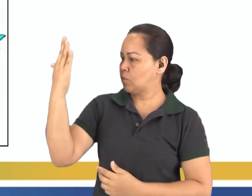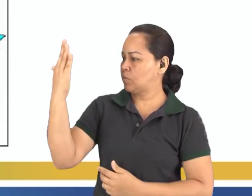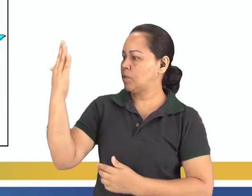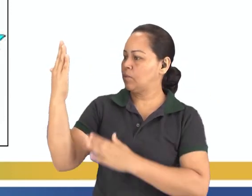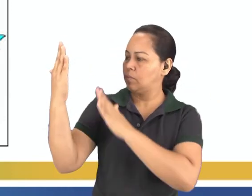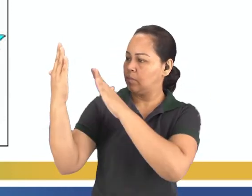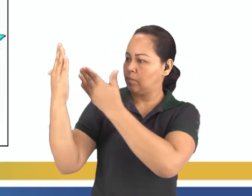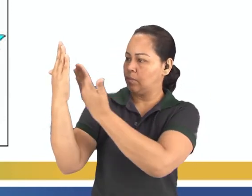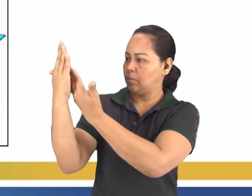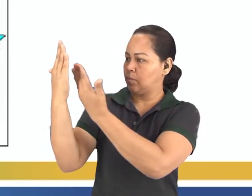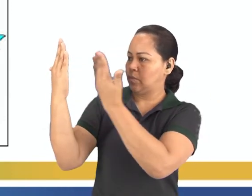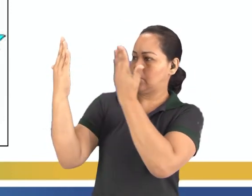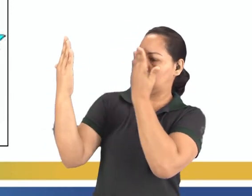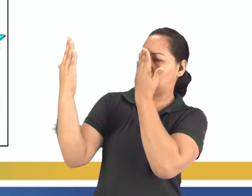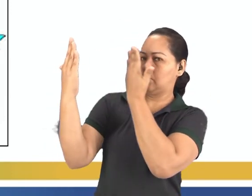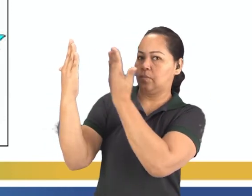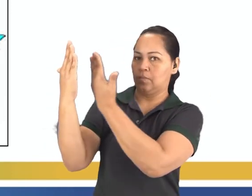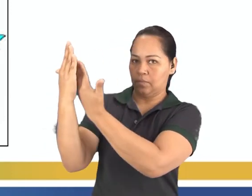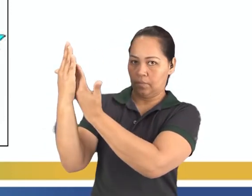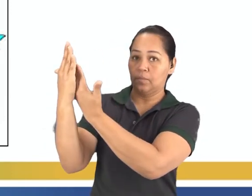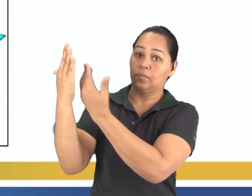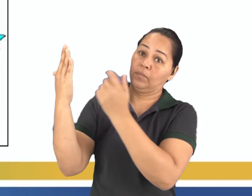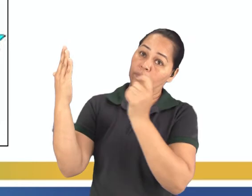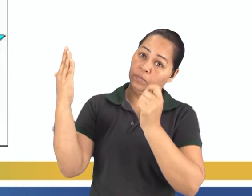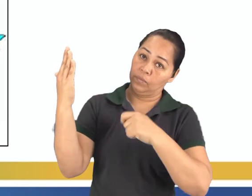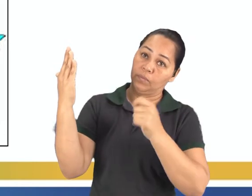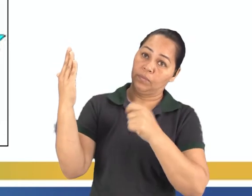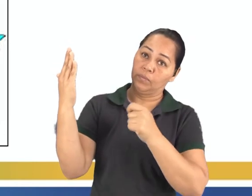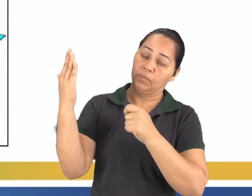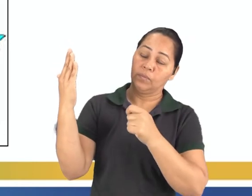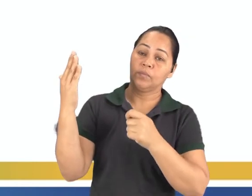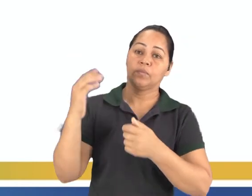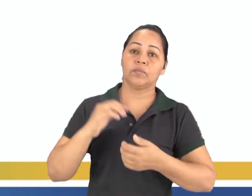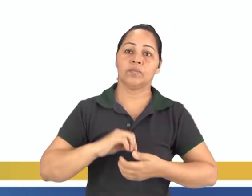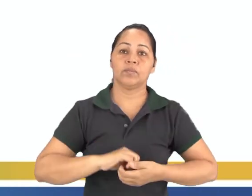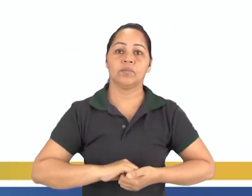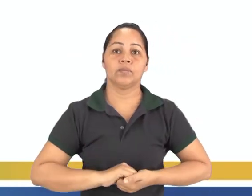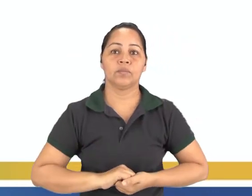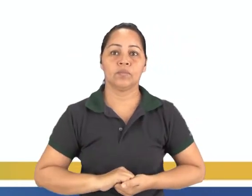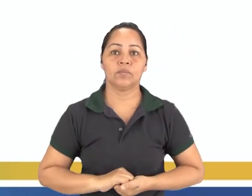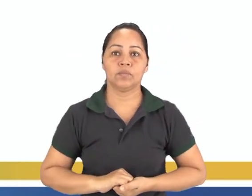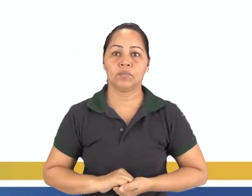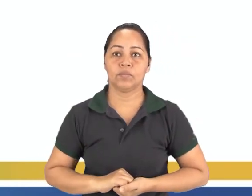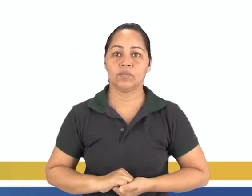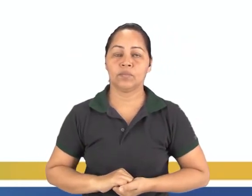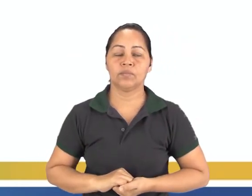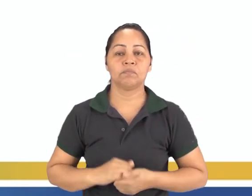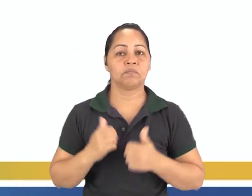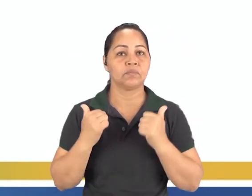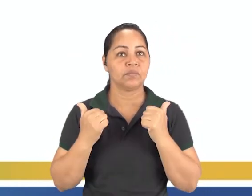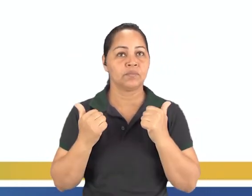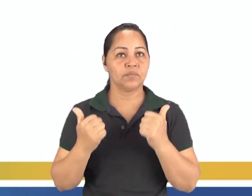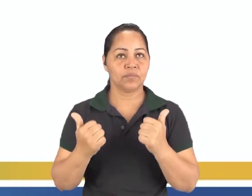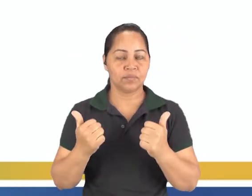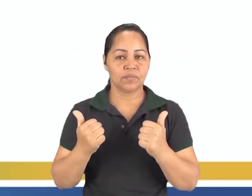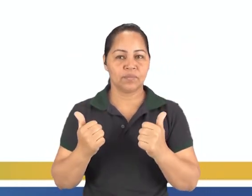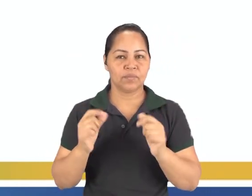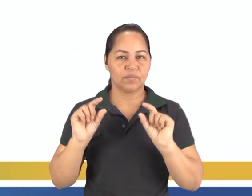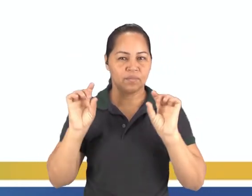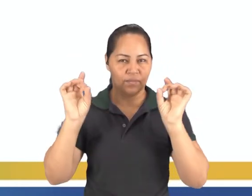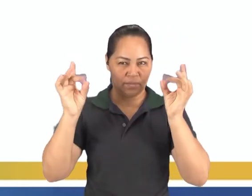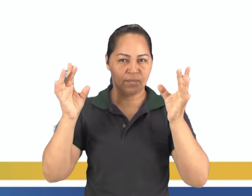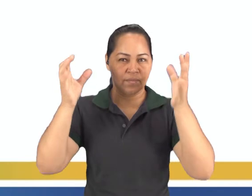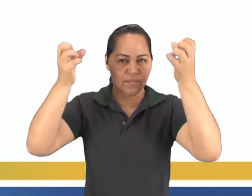tudo que acontece do lado esquerdo acontece também do lado direito. Muito bem. Então,